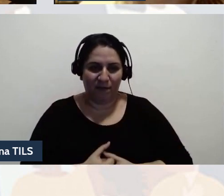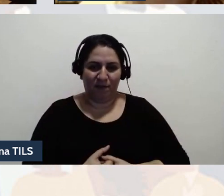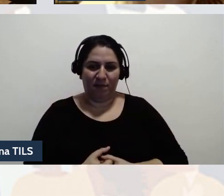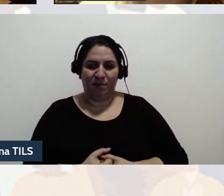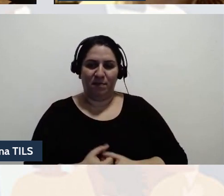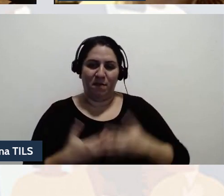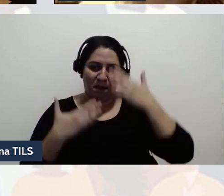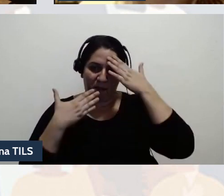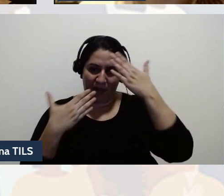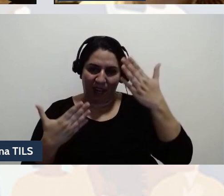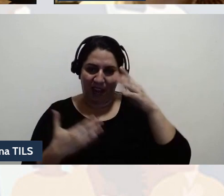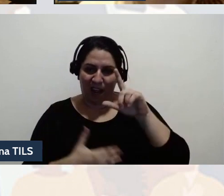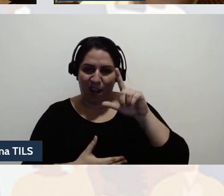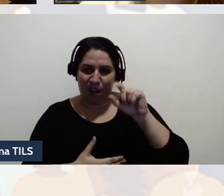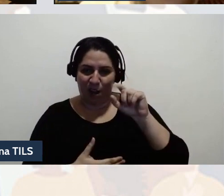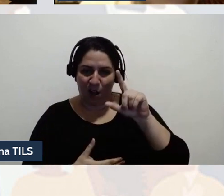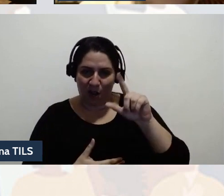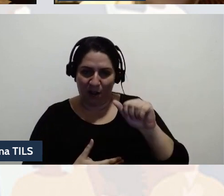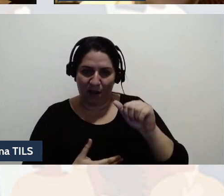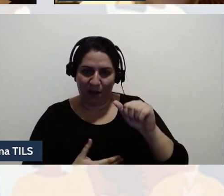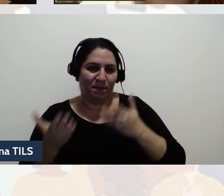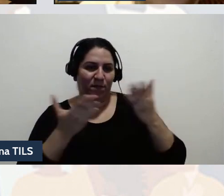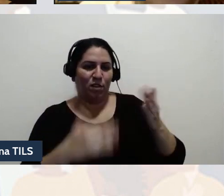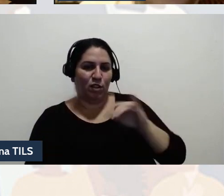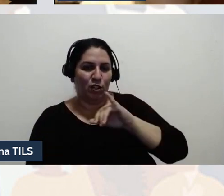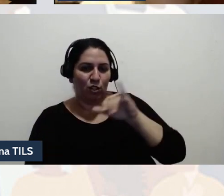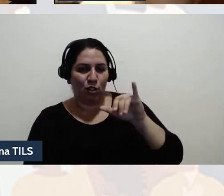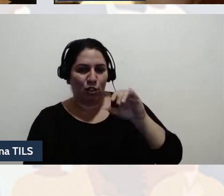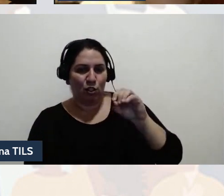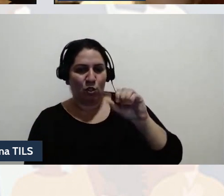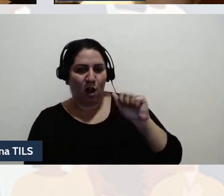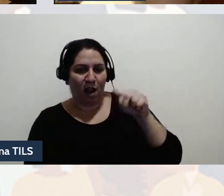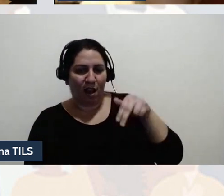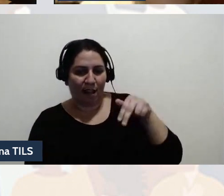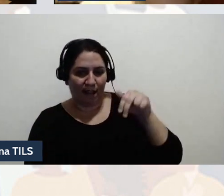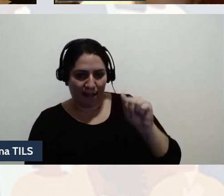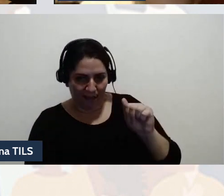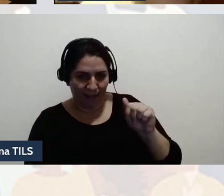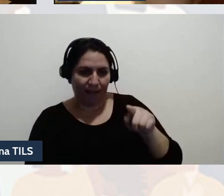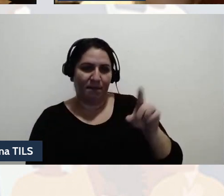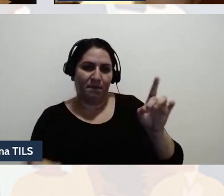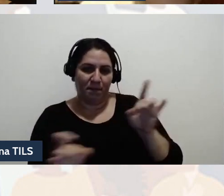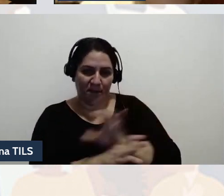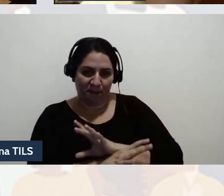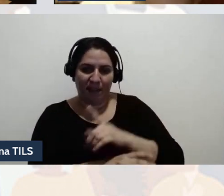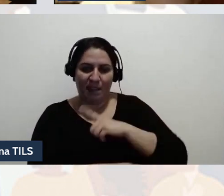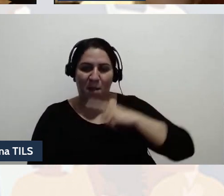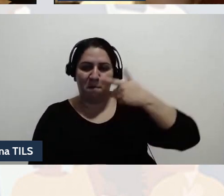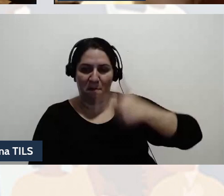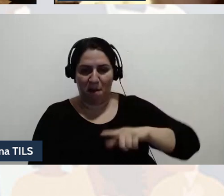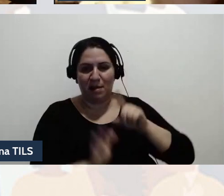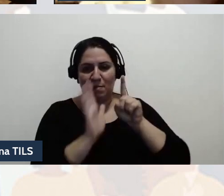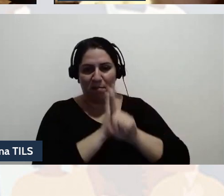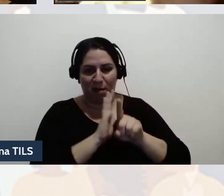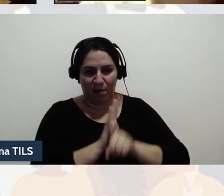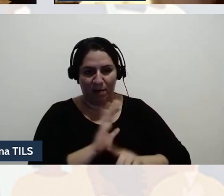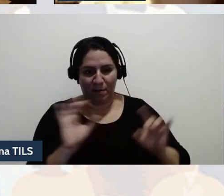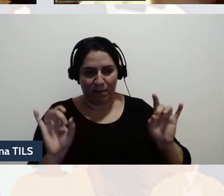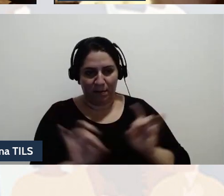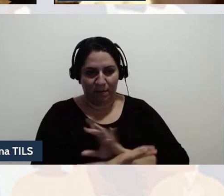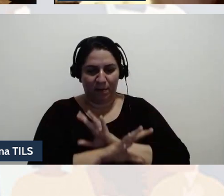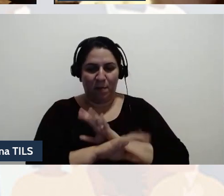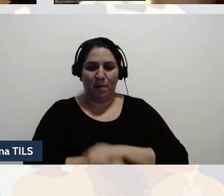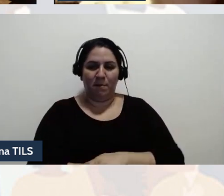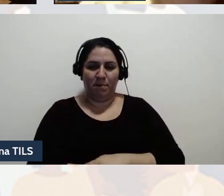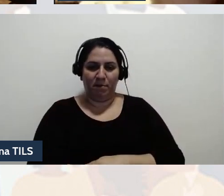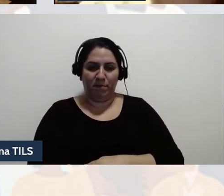Obrigada, Lola. Muito obrigada. Eu passo para a Joana agora. Depois tem mais perguntas ainda, né? Mas essa primeira rodada seria isso. Pois é, eu